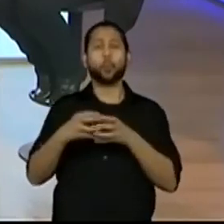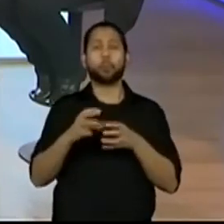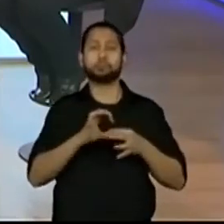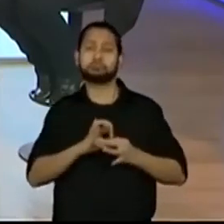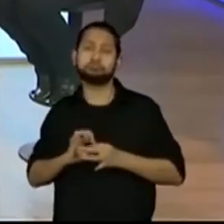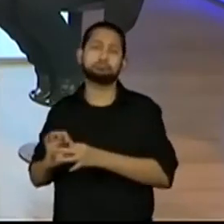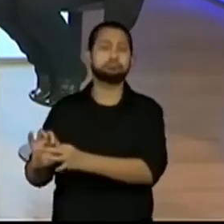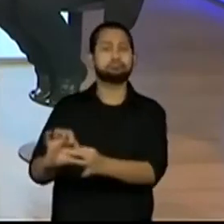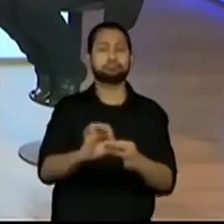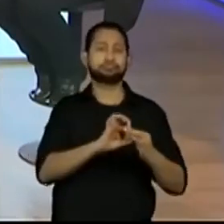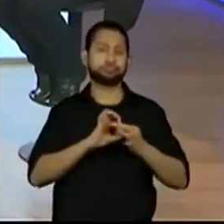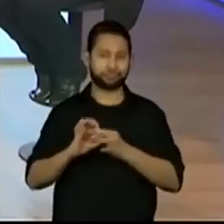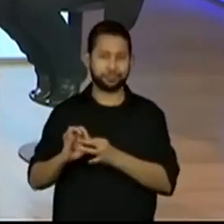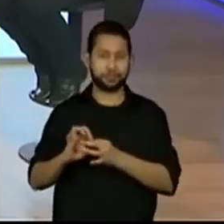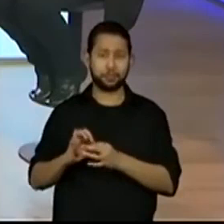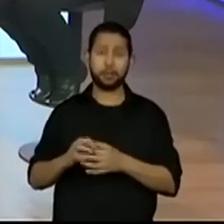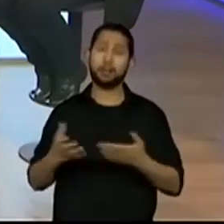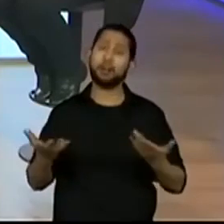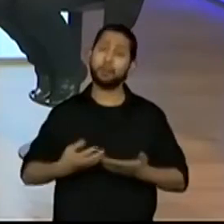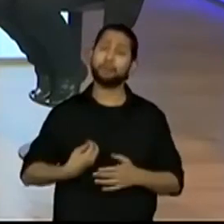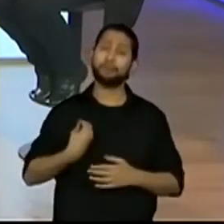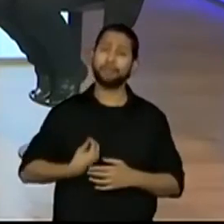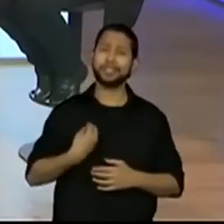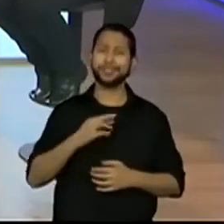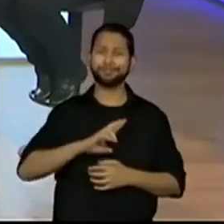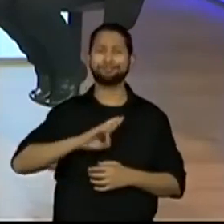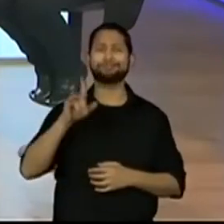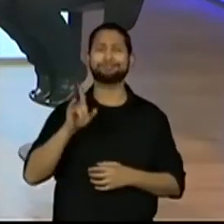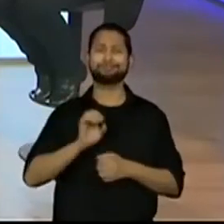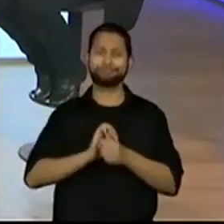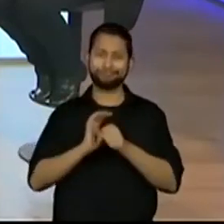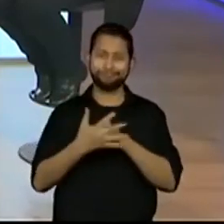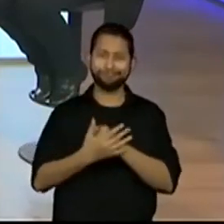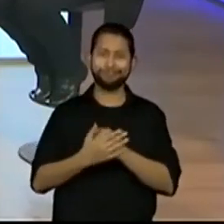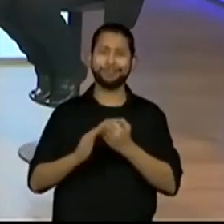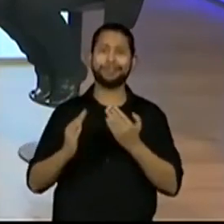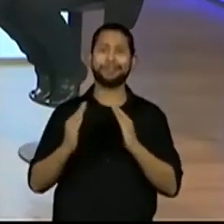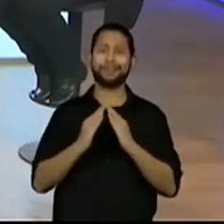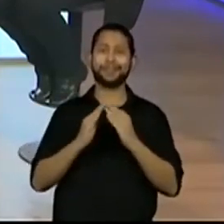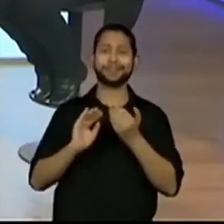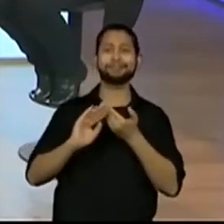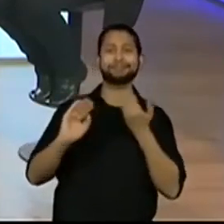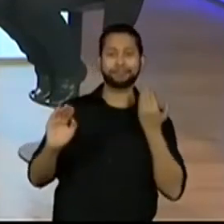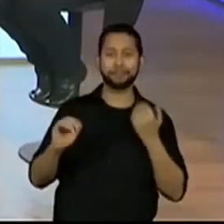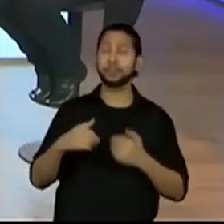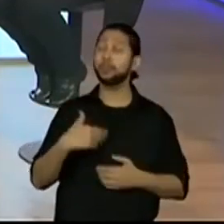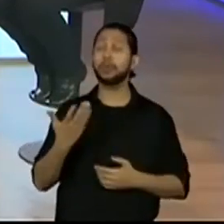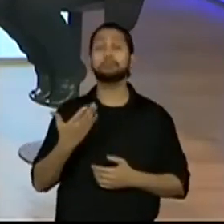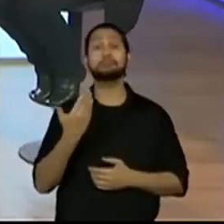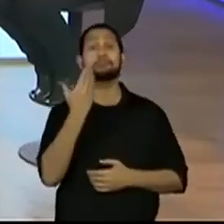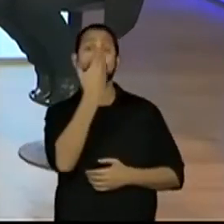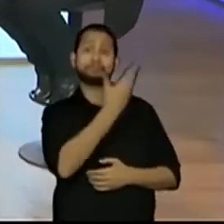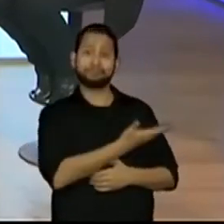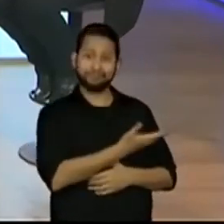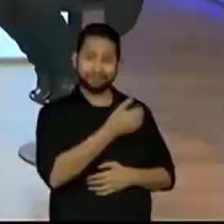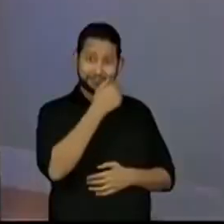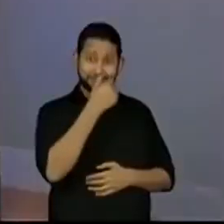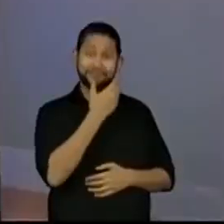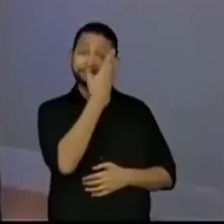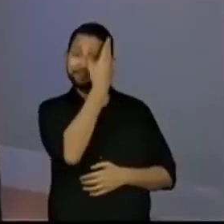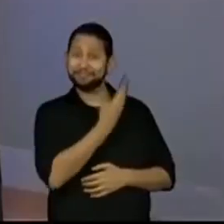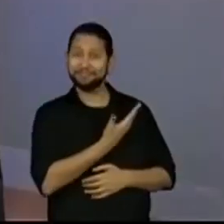nesse novo modo de vida que estamos tendo, mais ainda. Queria apresentar a nossa